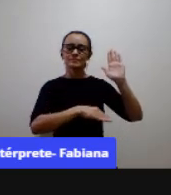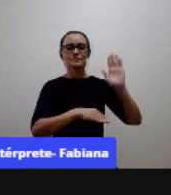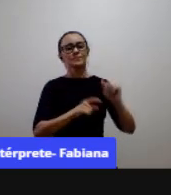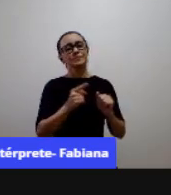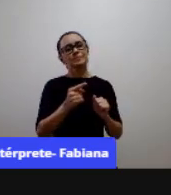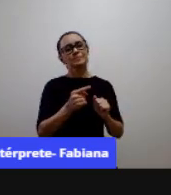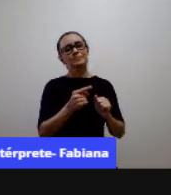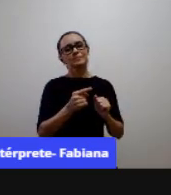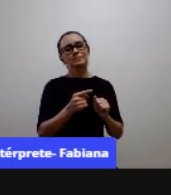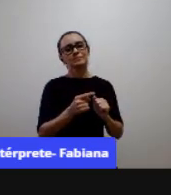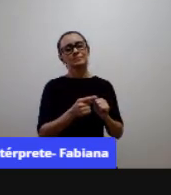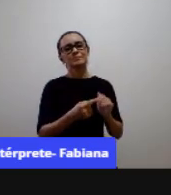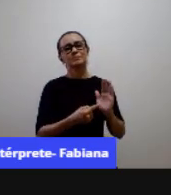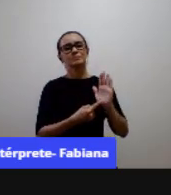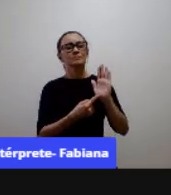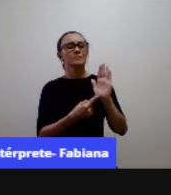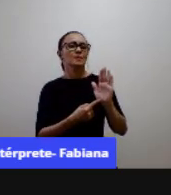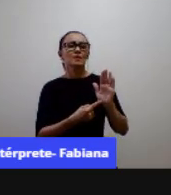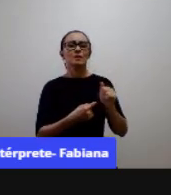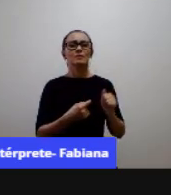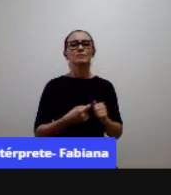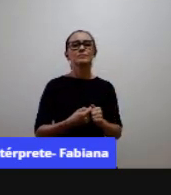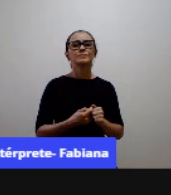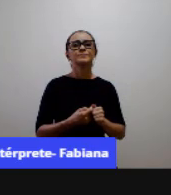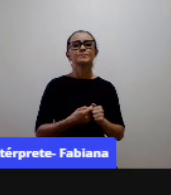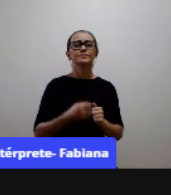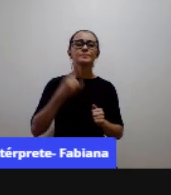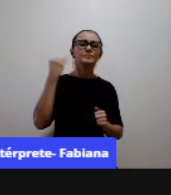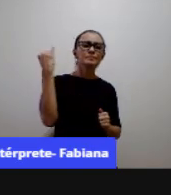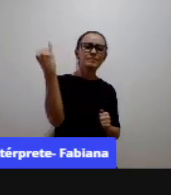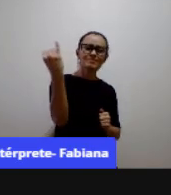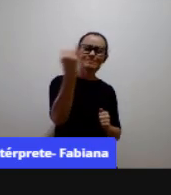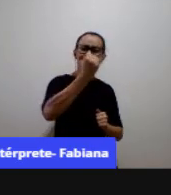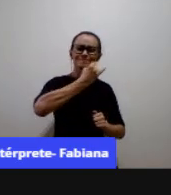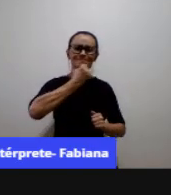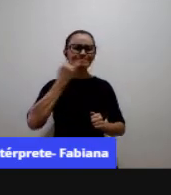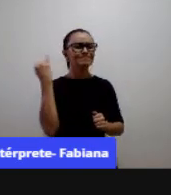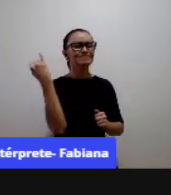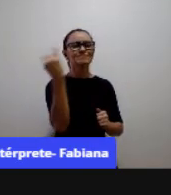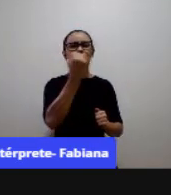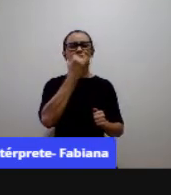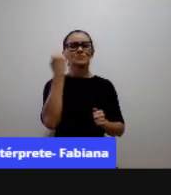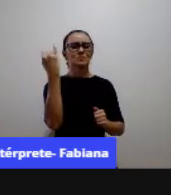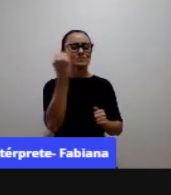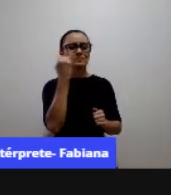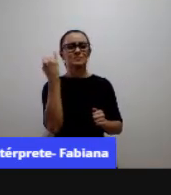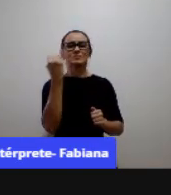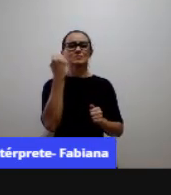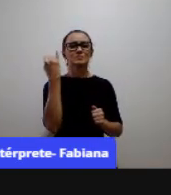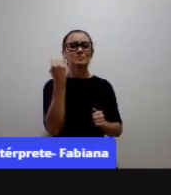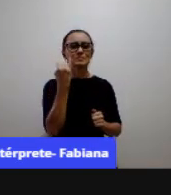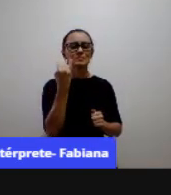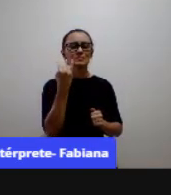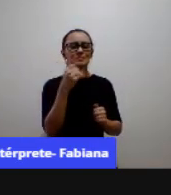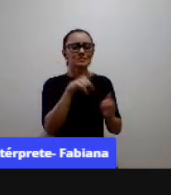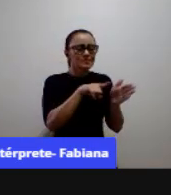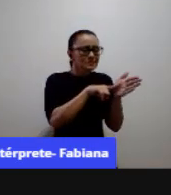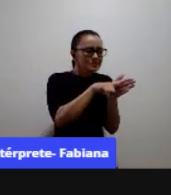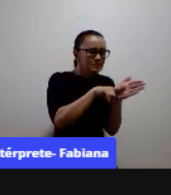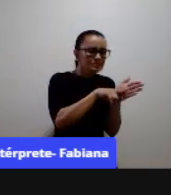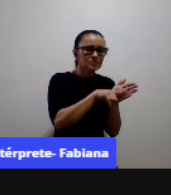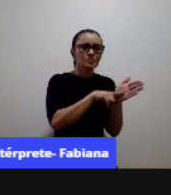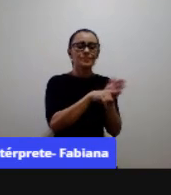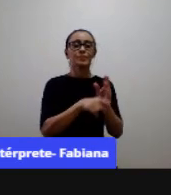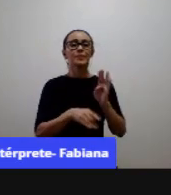vocês ouvem a gente falando, é necessário, é imprescindível a sondagem, a anamnese, para conhecer,